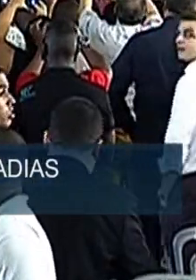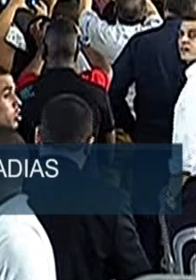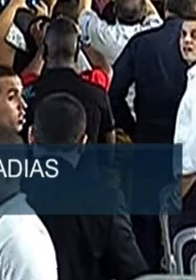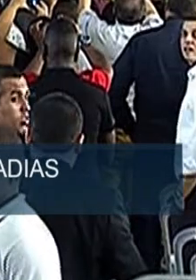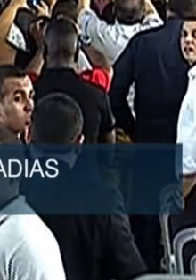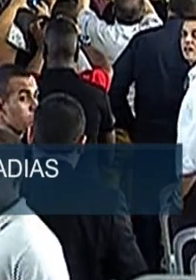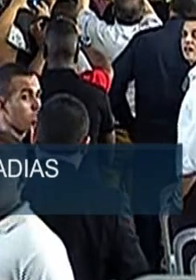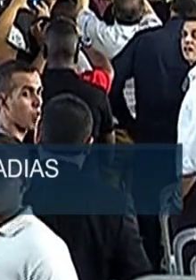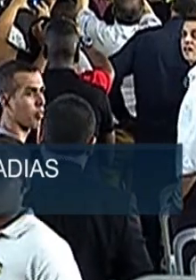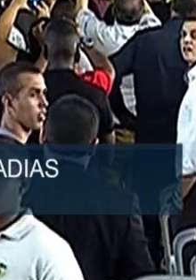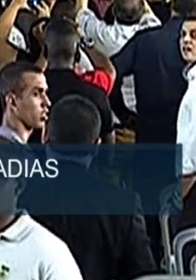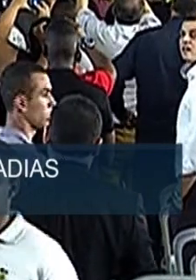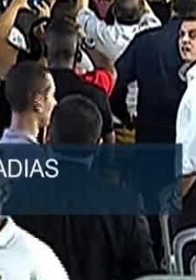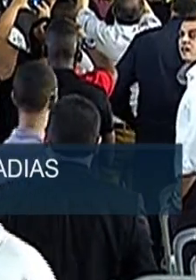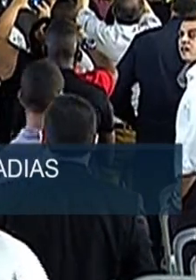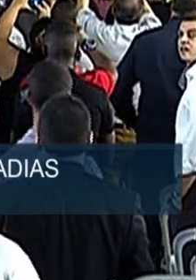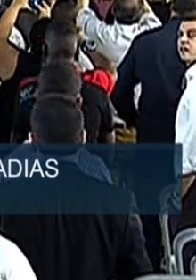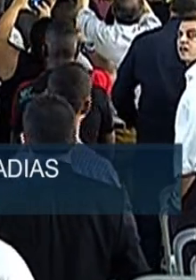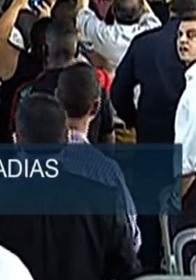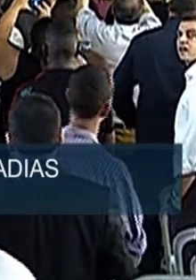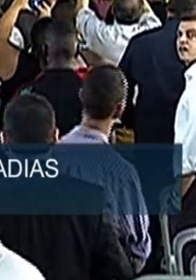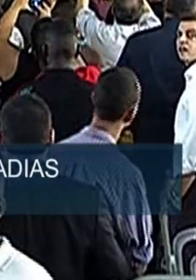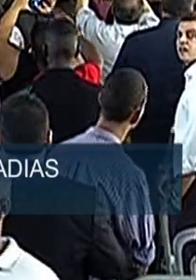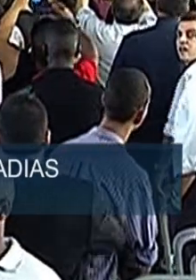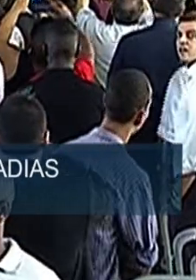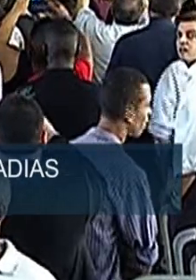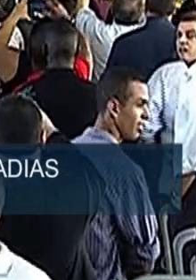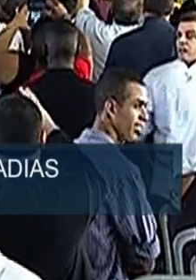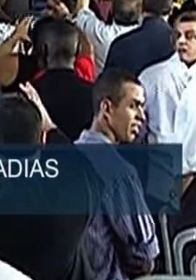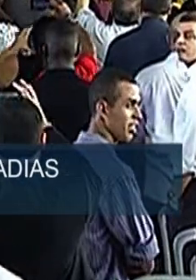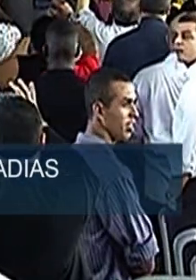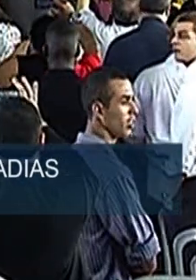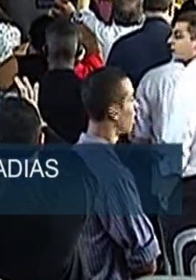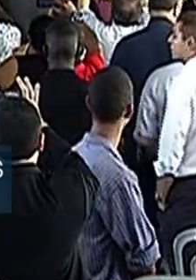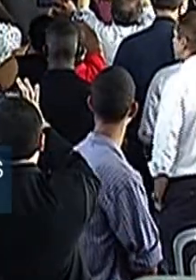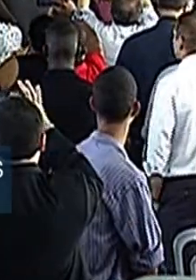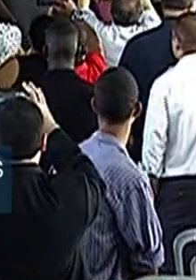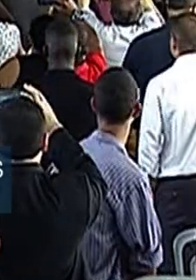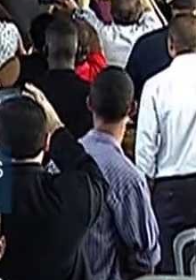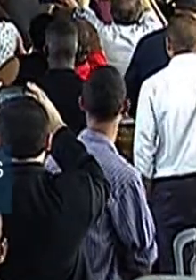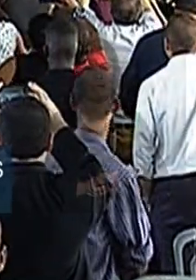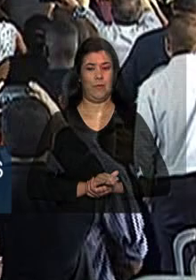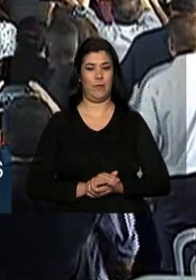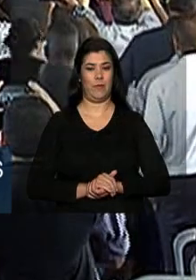Dando início a esta cerimônia, ouviremos o hino nacional brasileiro.